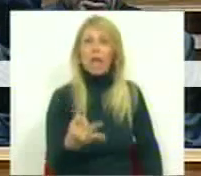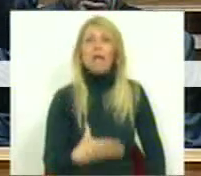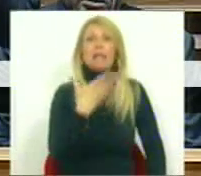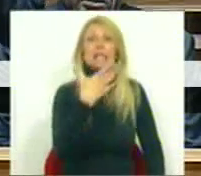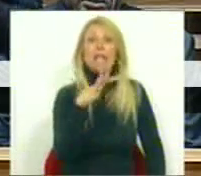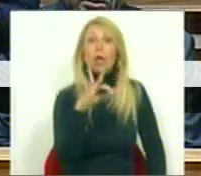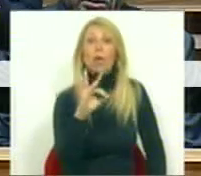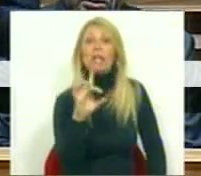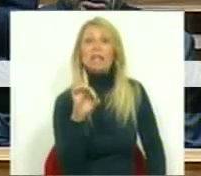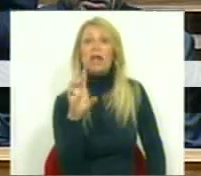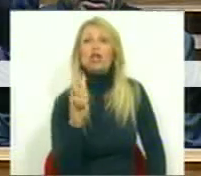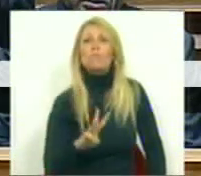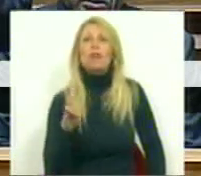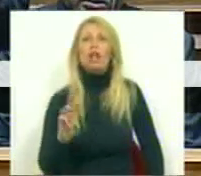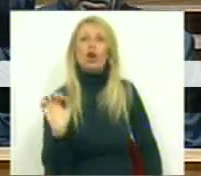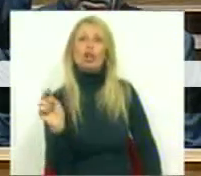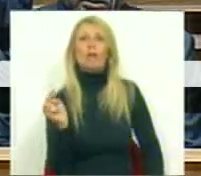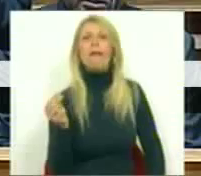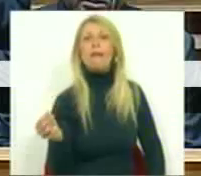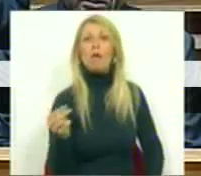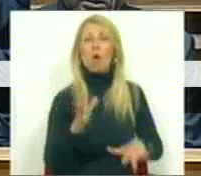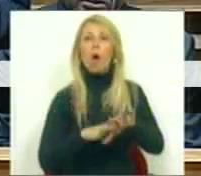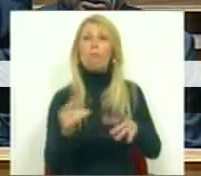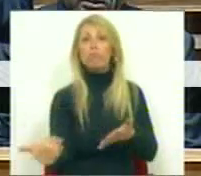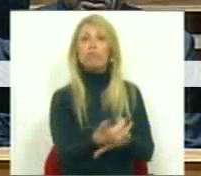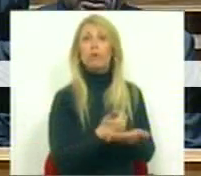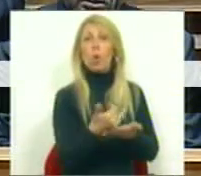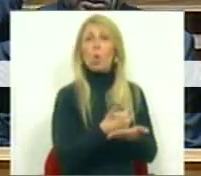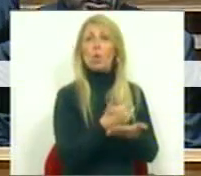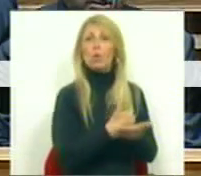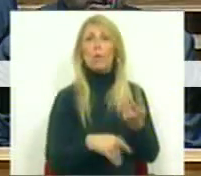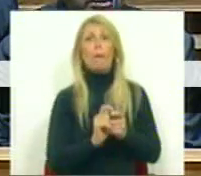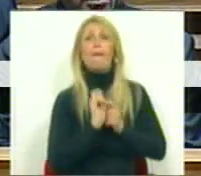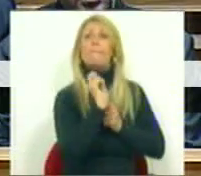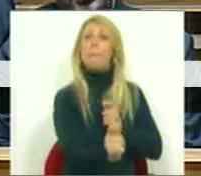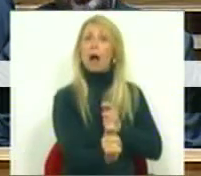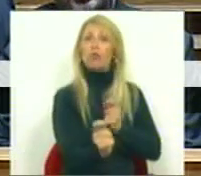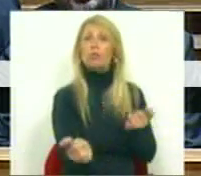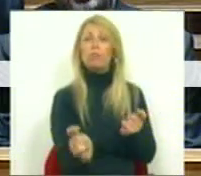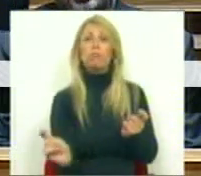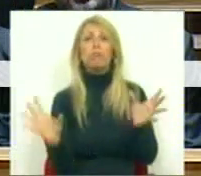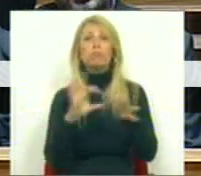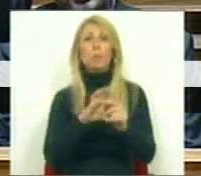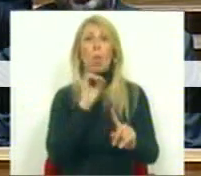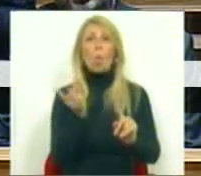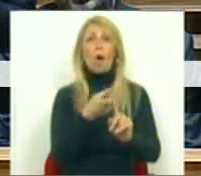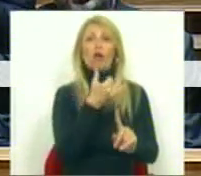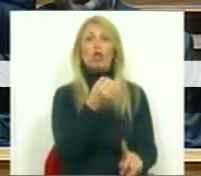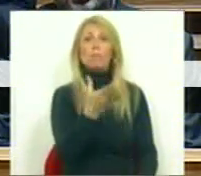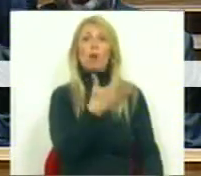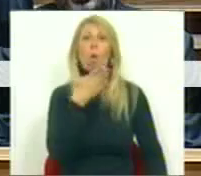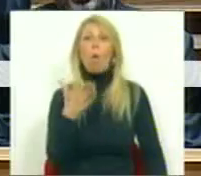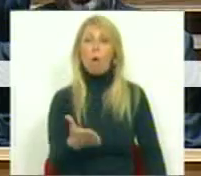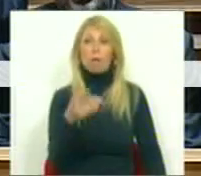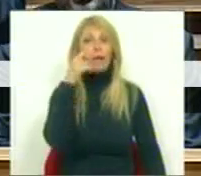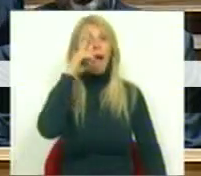146 milhões de euros a título de dividendos pagos respeitantes ao ano de 2011